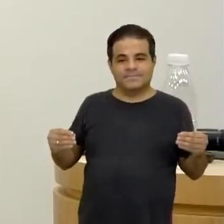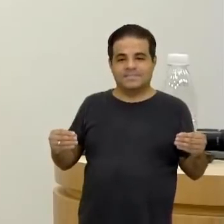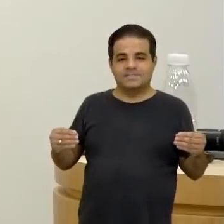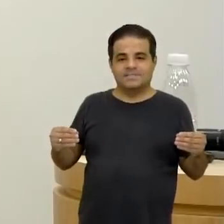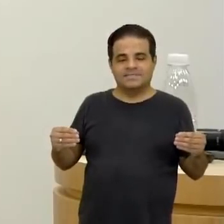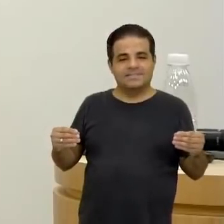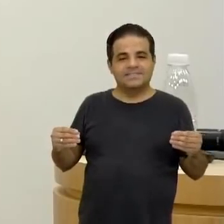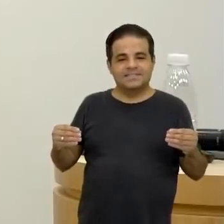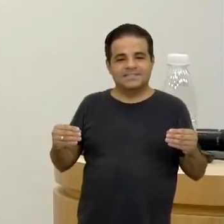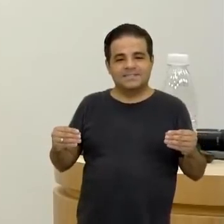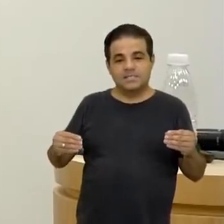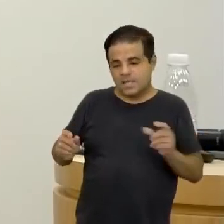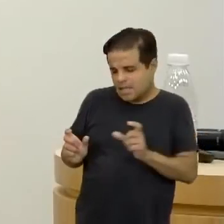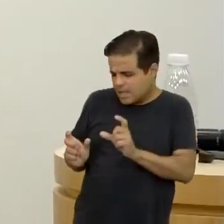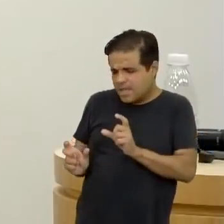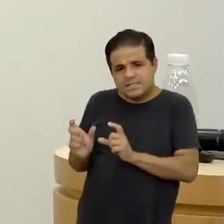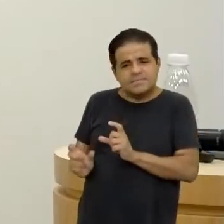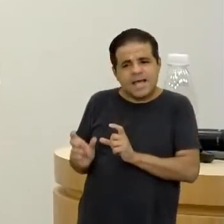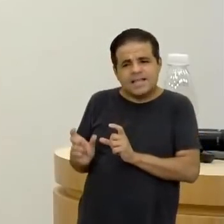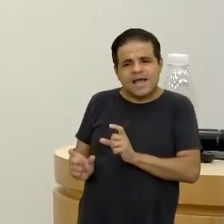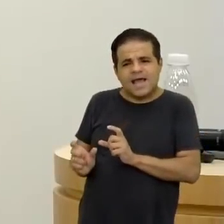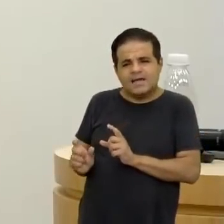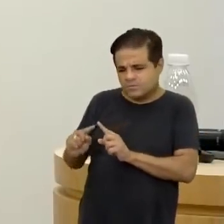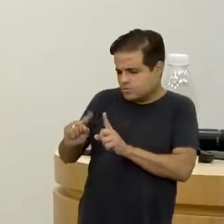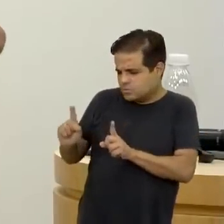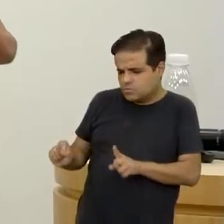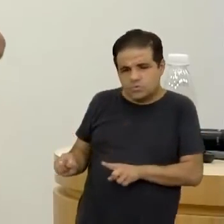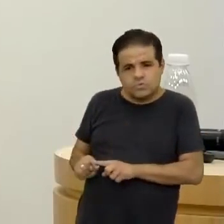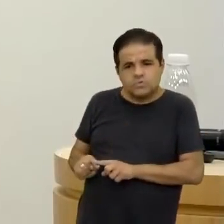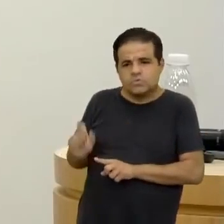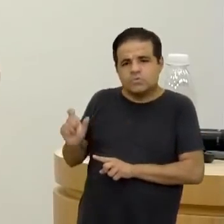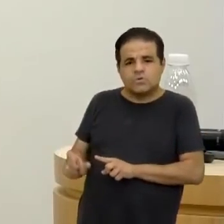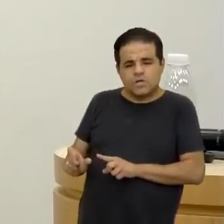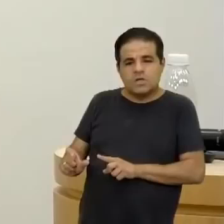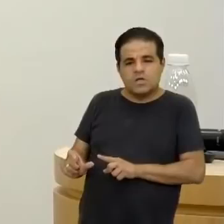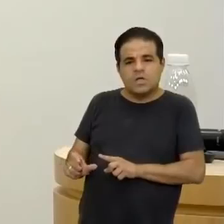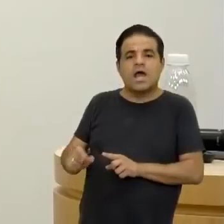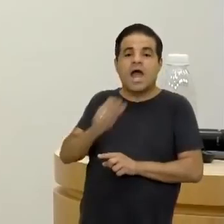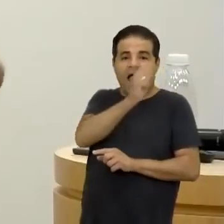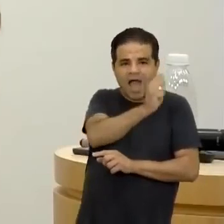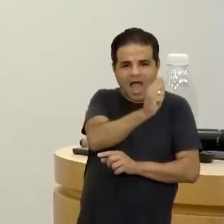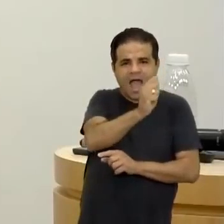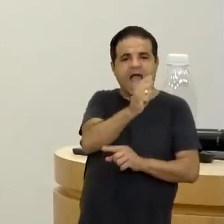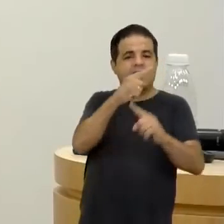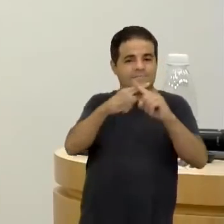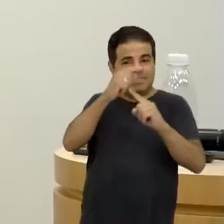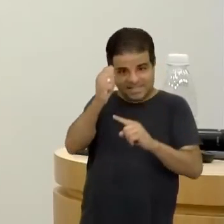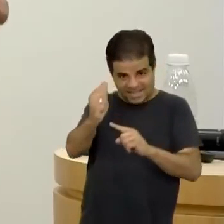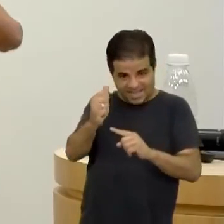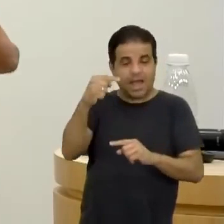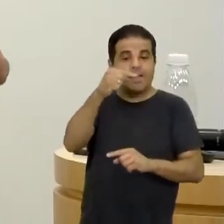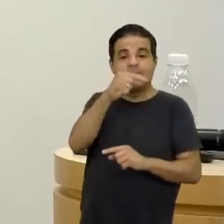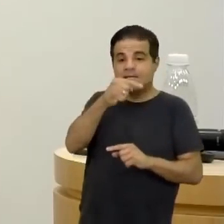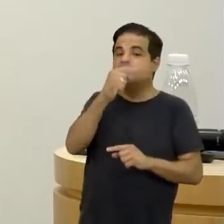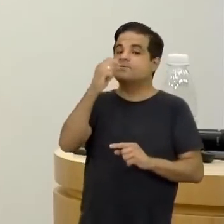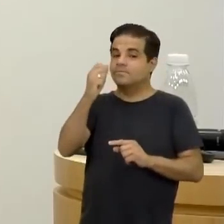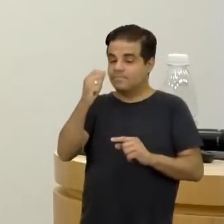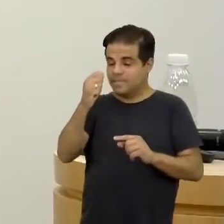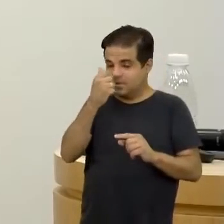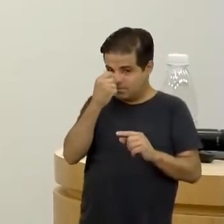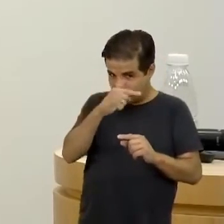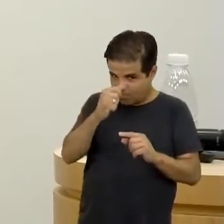vamos ver se a câmera ver ó então o que que eu tenho aqui ó o quadradão Às vezes a menos o a